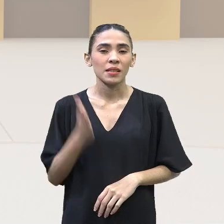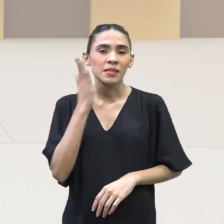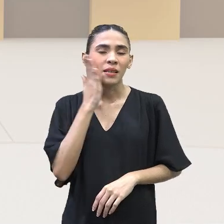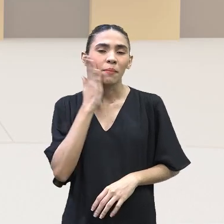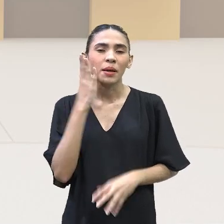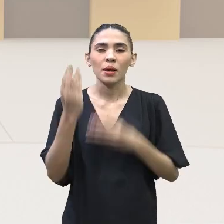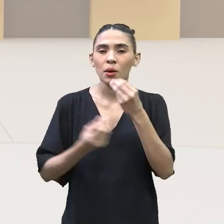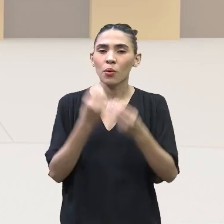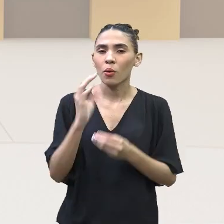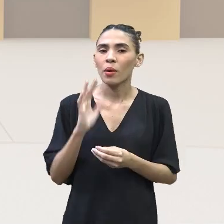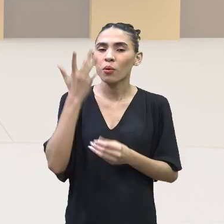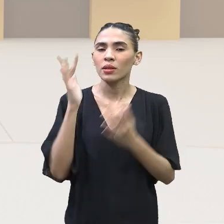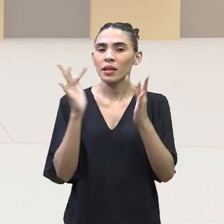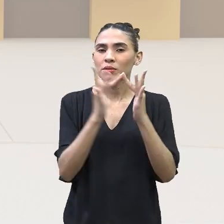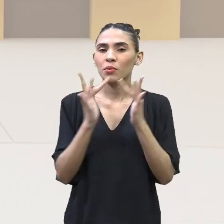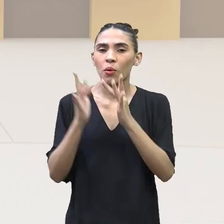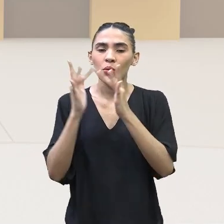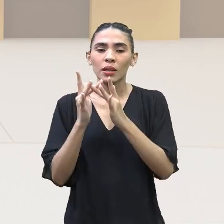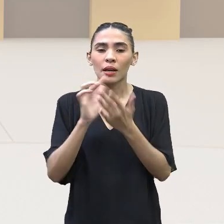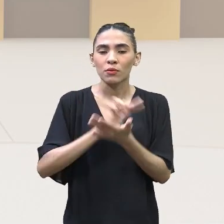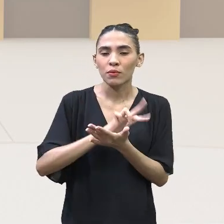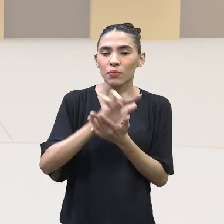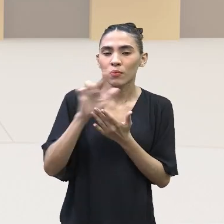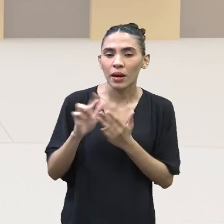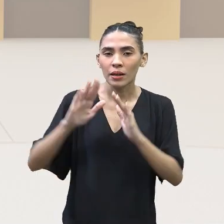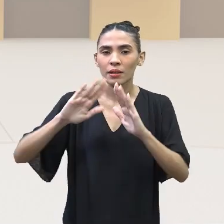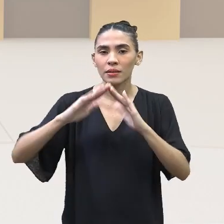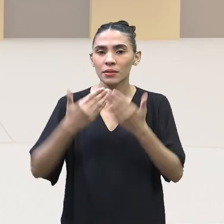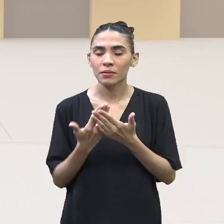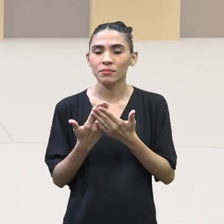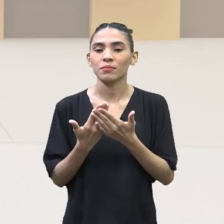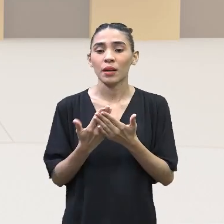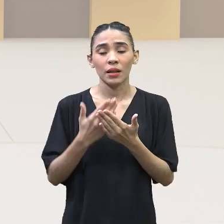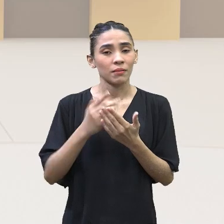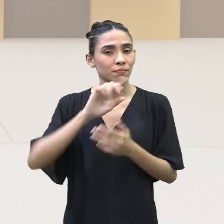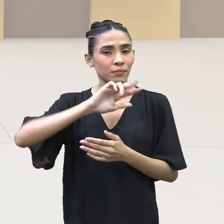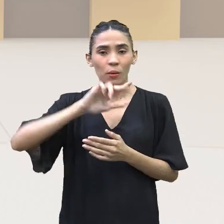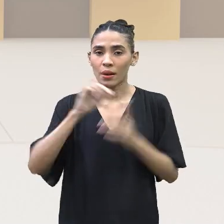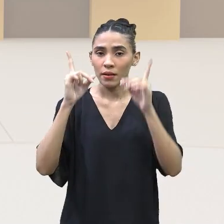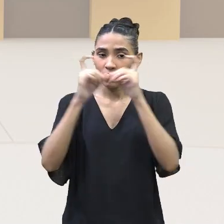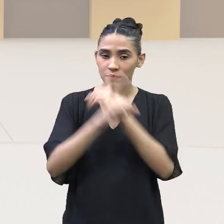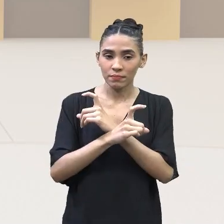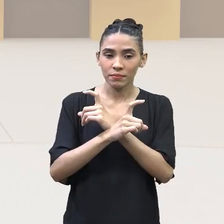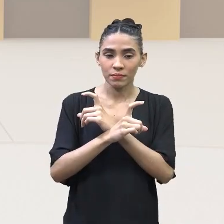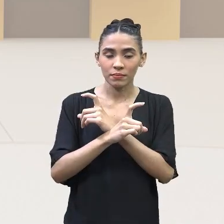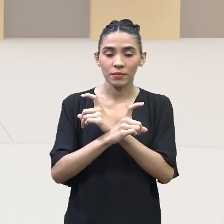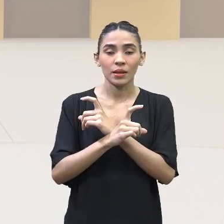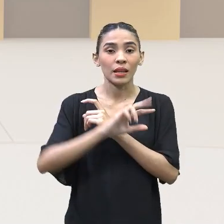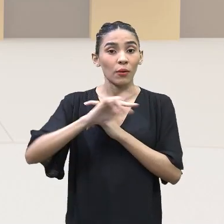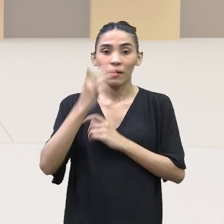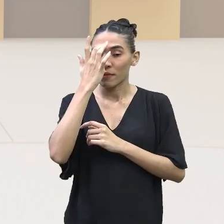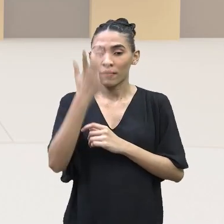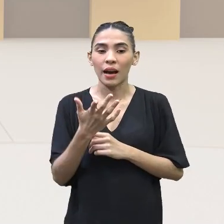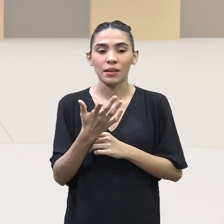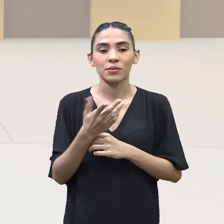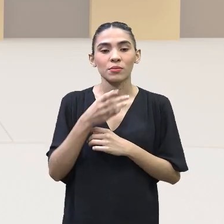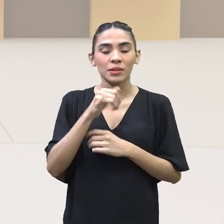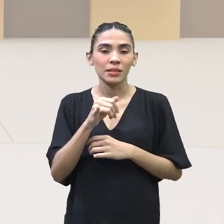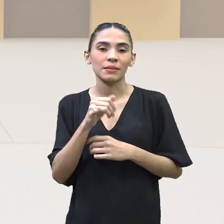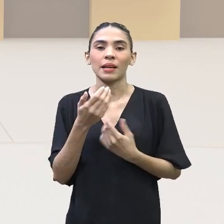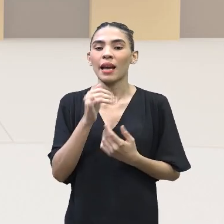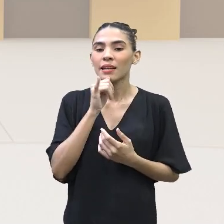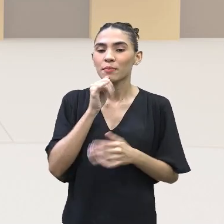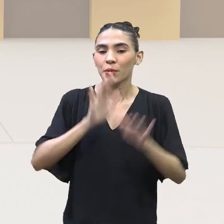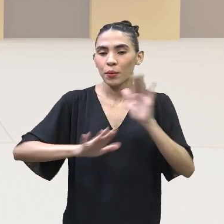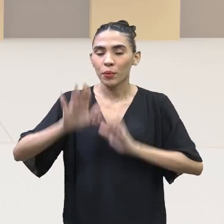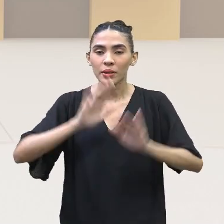na escola não é tarefa fácil. Punir e recriminar simplesmente são atitudes que podem fazer com que o problema se agrave. Por isso que tem que ter cuidado.